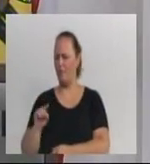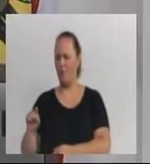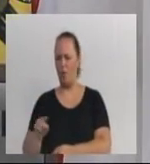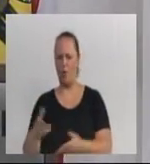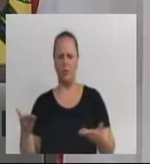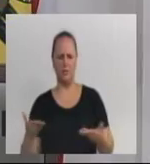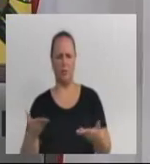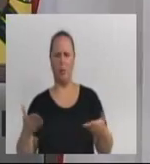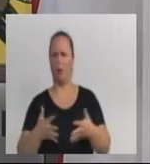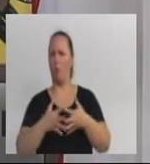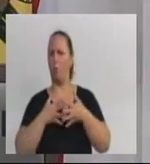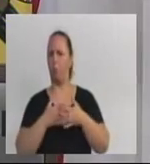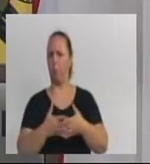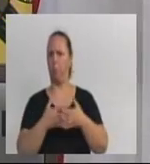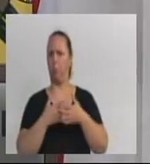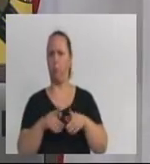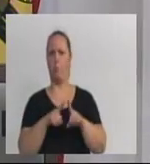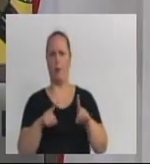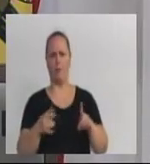aprovaram, inclusive, nesta casa,